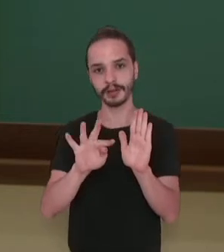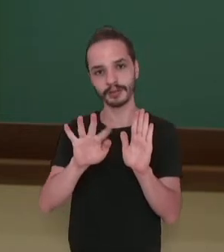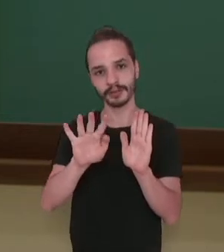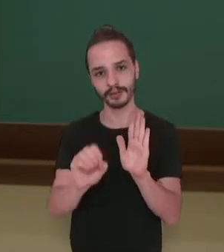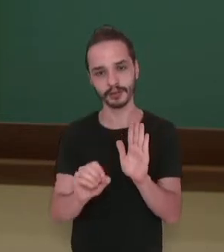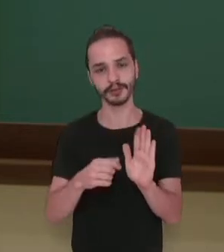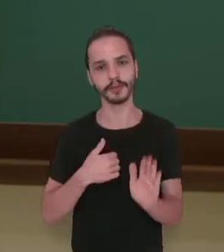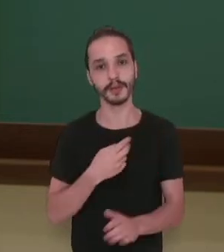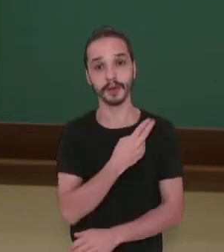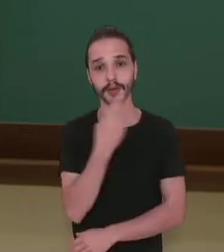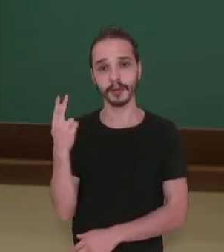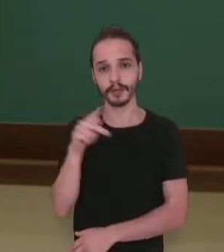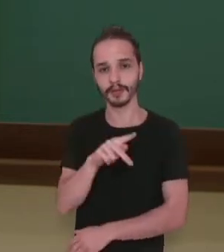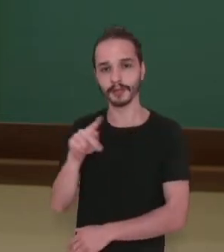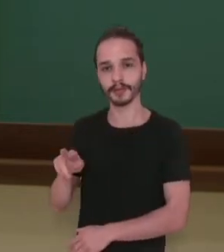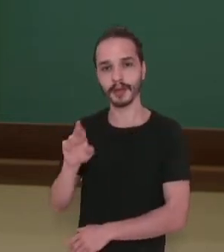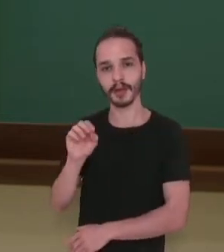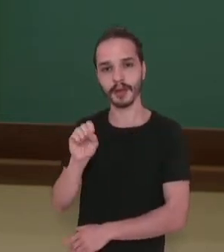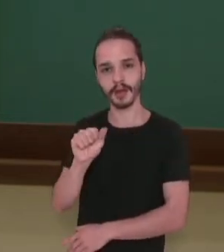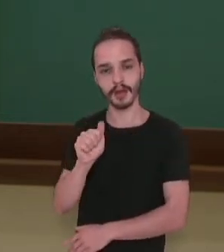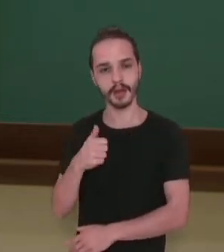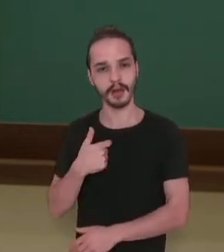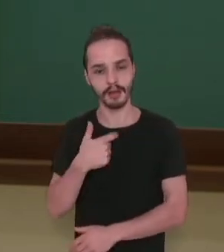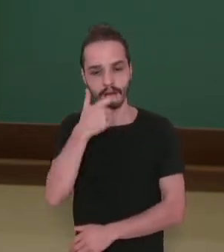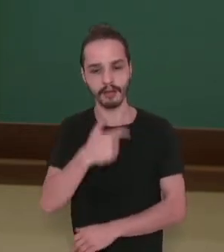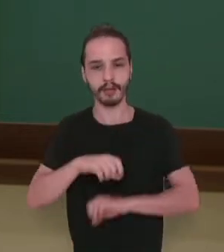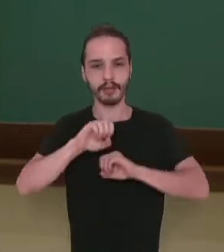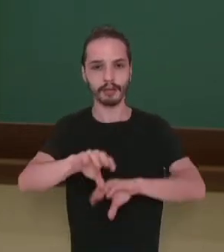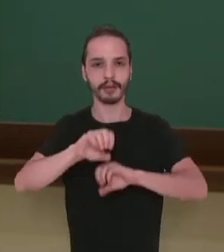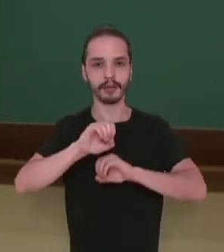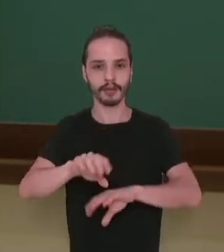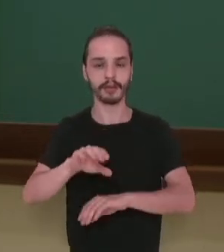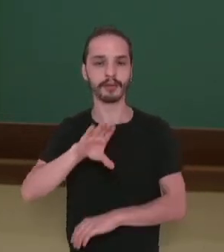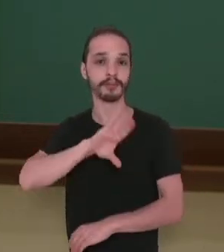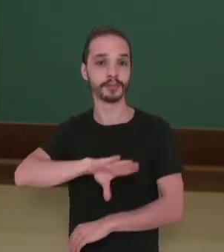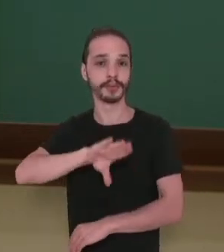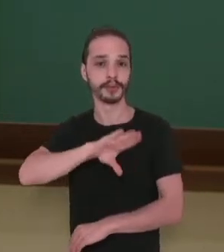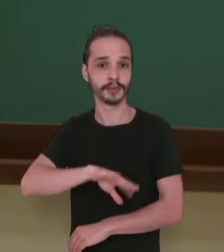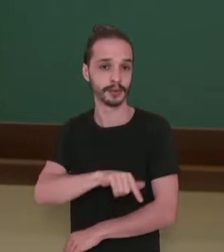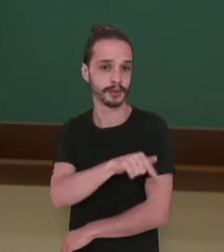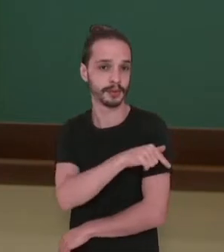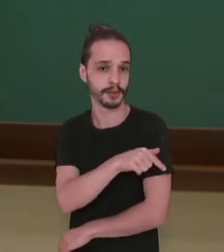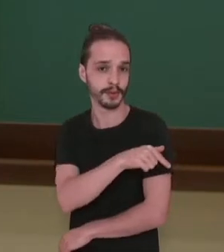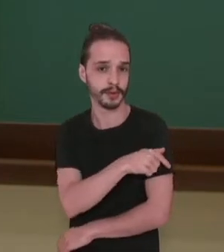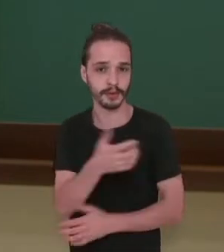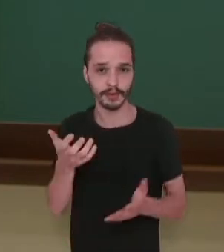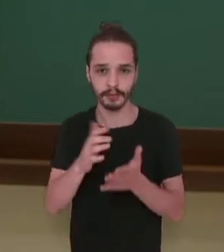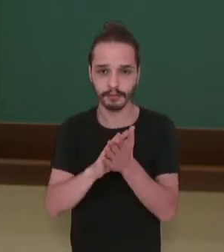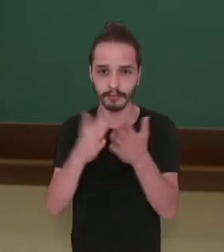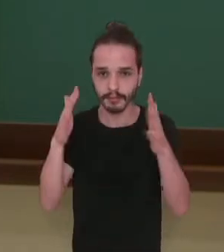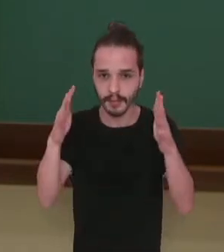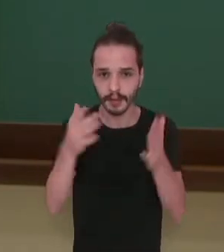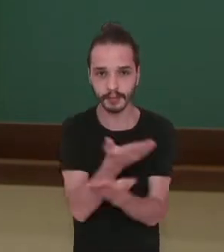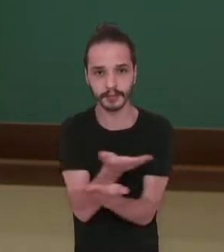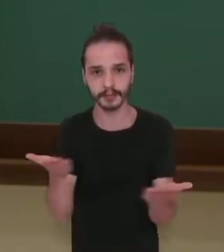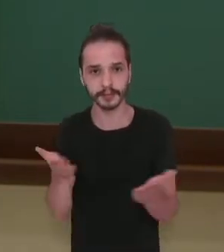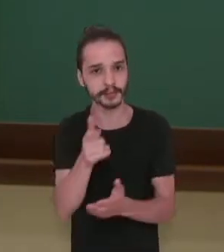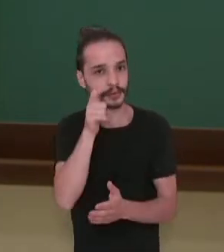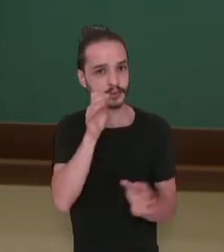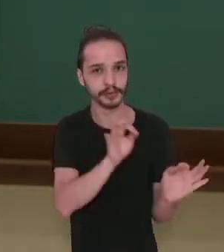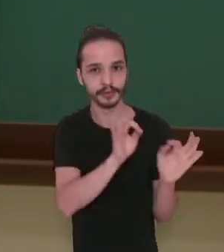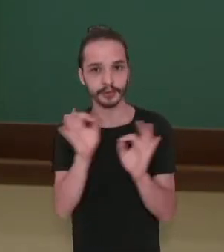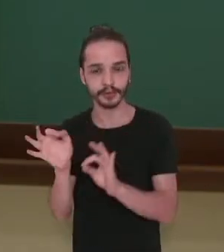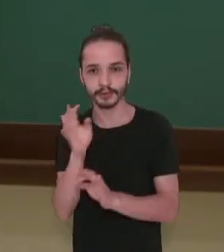Rosa Helena Bueno, estou aqui ministrando as aulas de língua portuguesa para o 7º ano. Gostaria de parabenizá-los por estarem aí nos